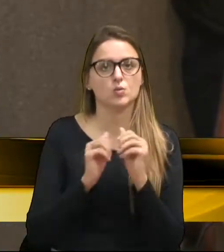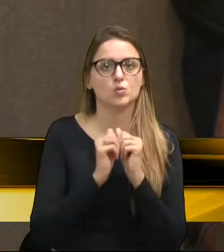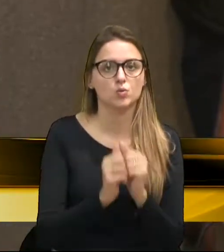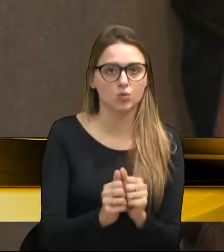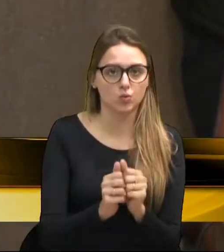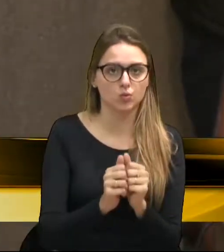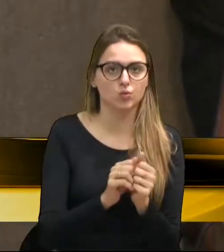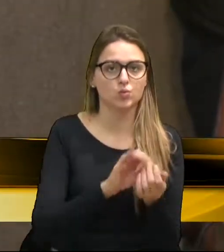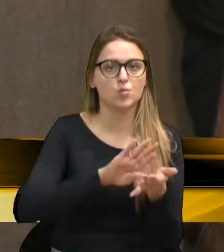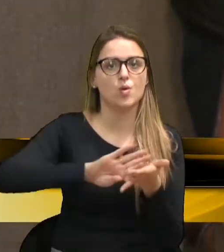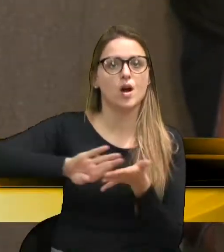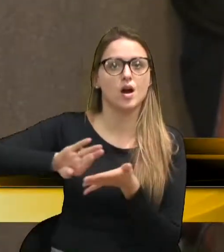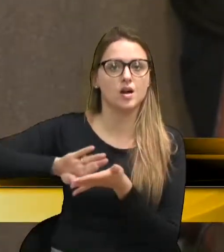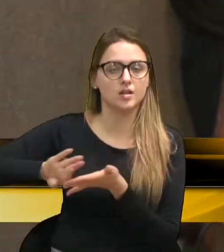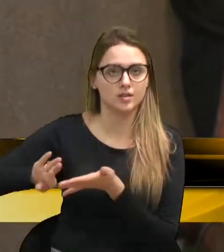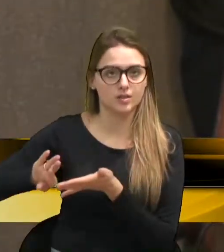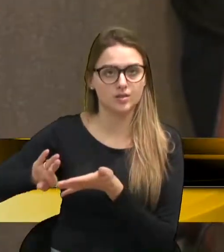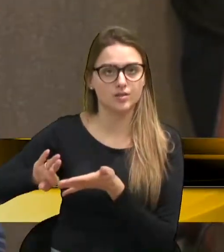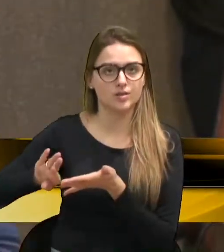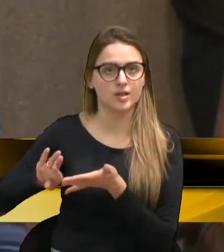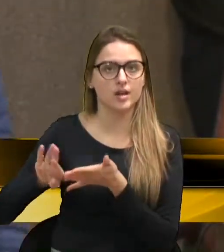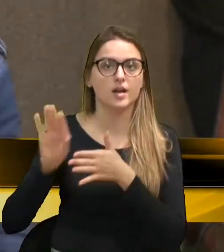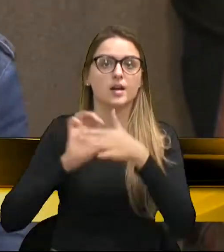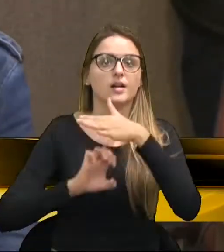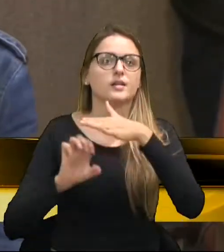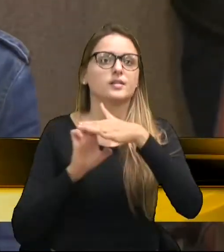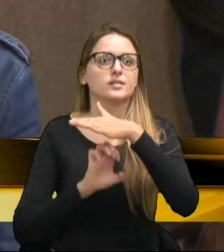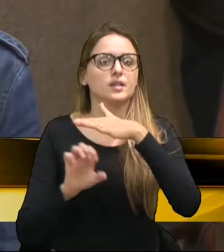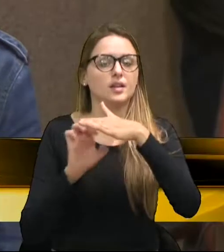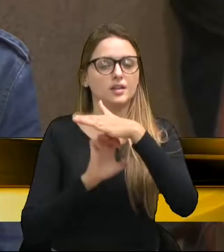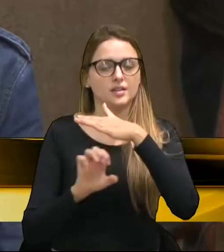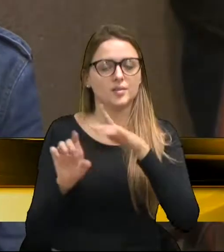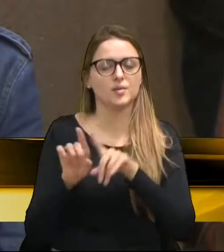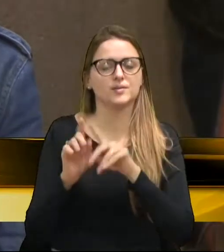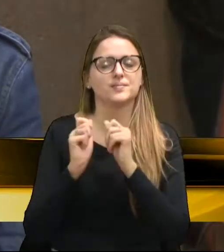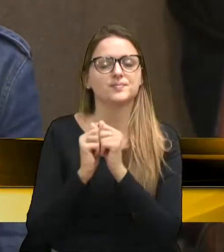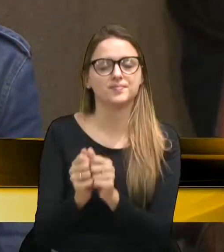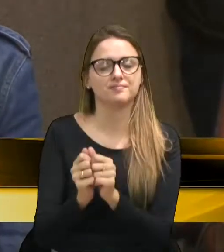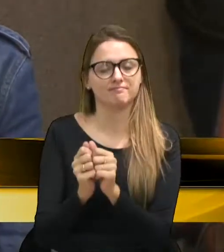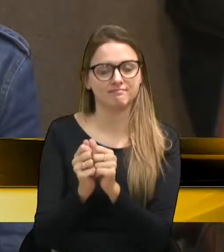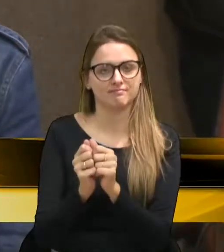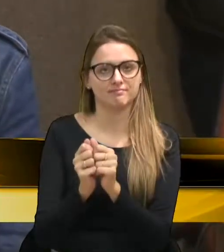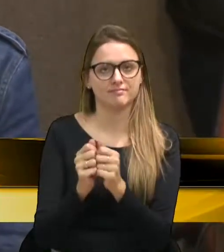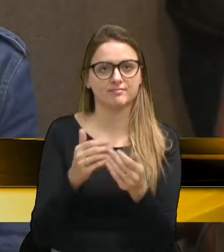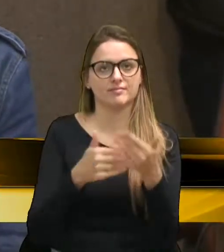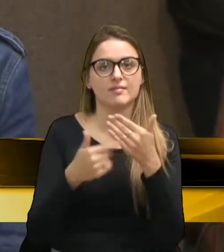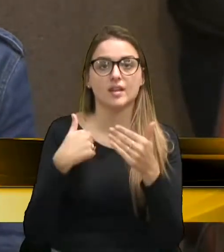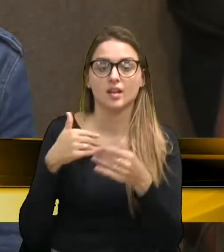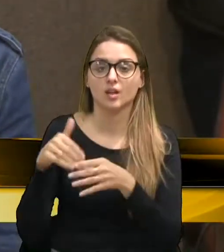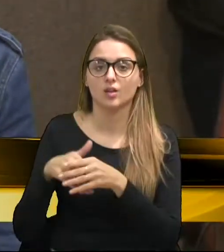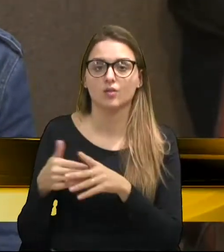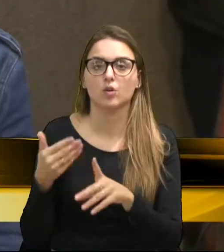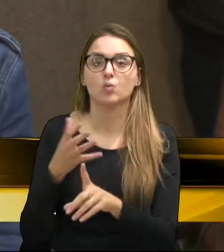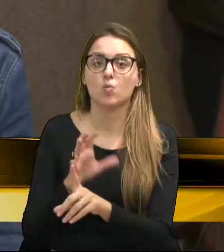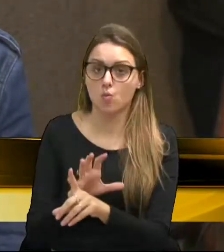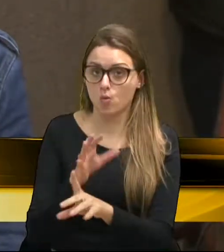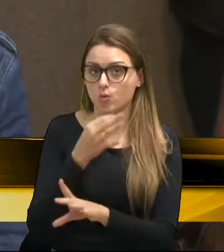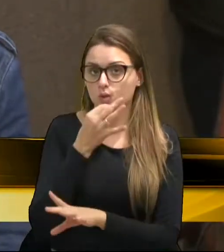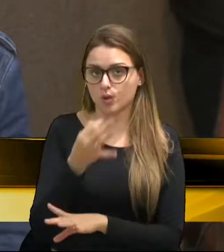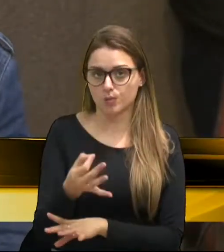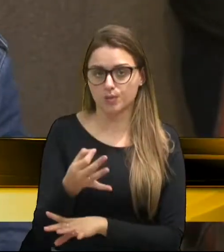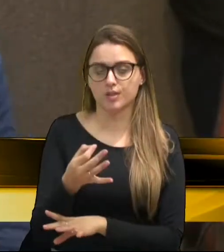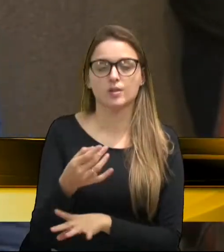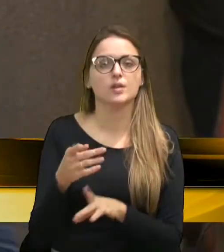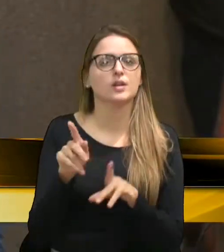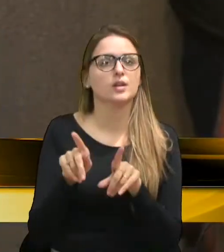retirar o lixo das nossas represas, que estão ajudando bastante também. Então, voto contra esse parecer aí e deixo